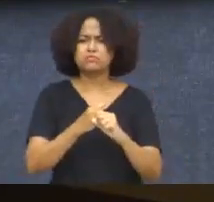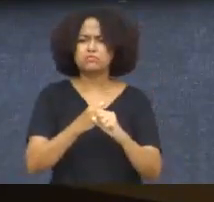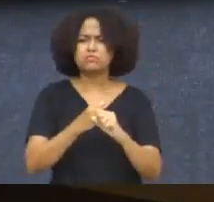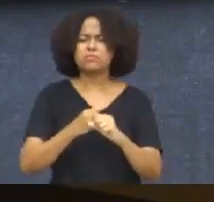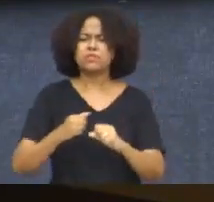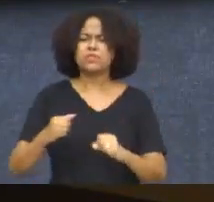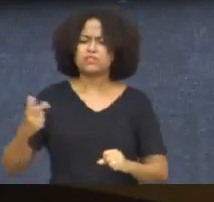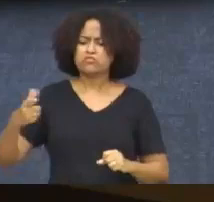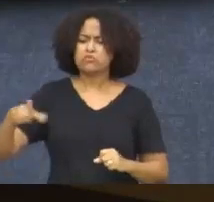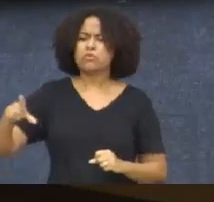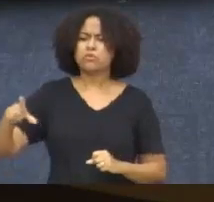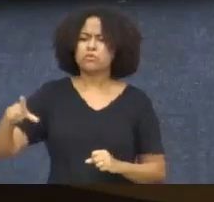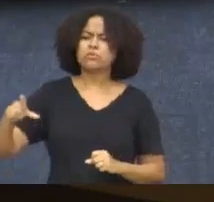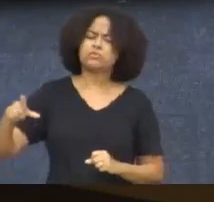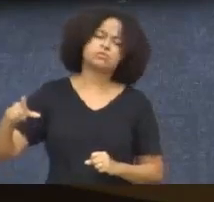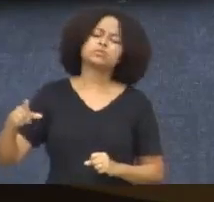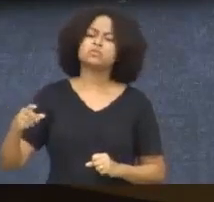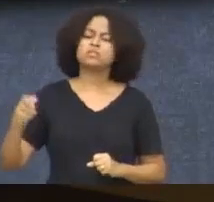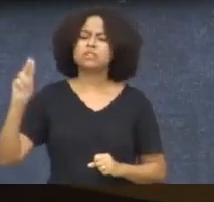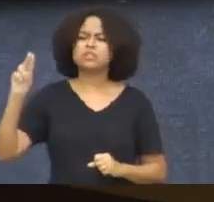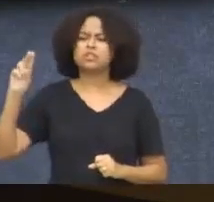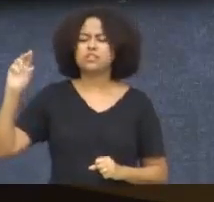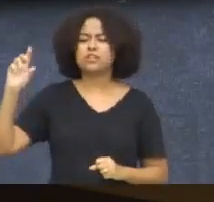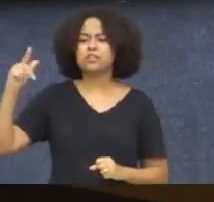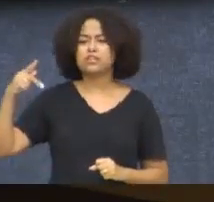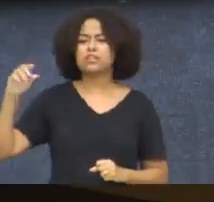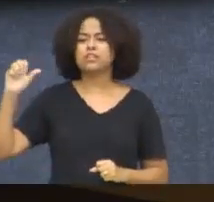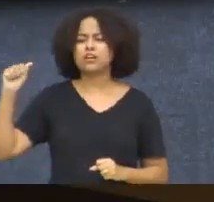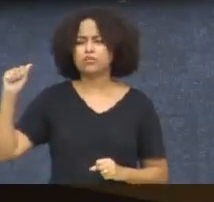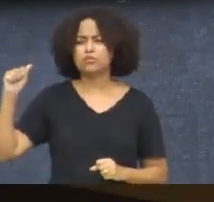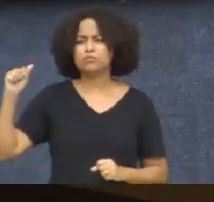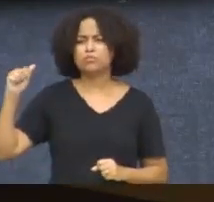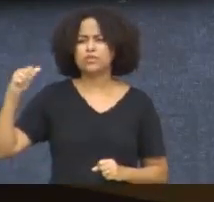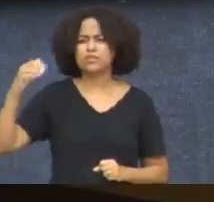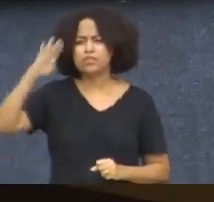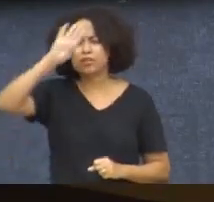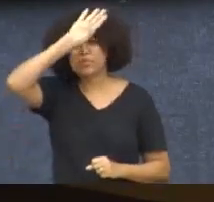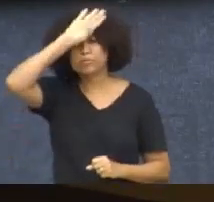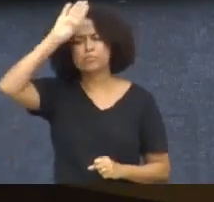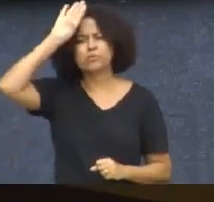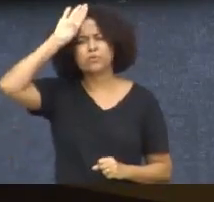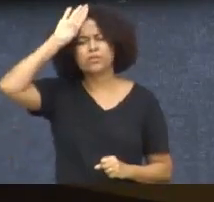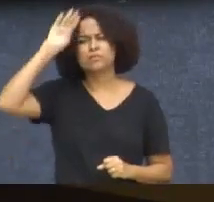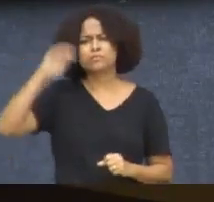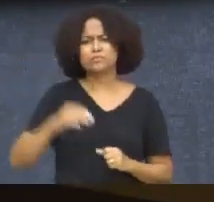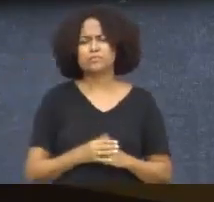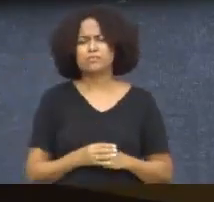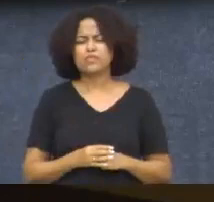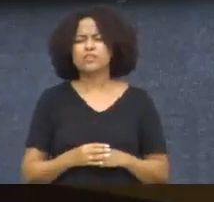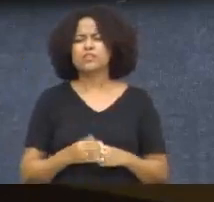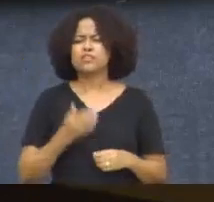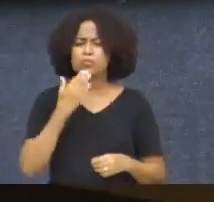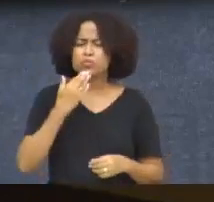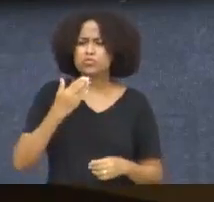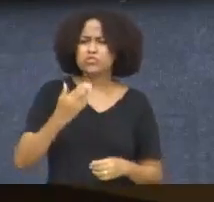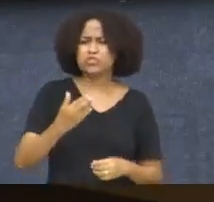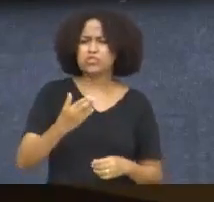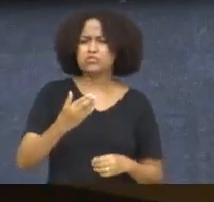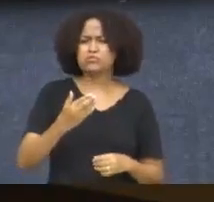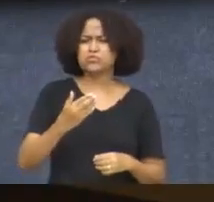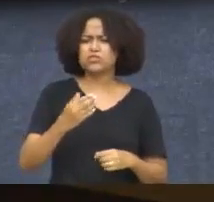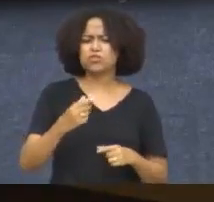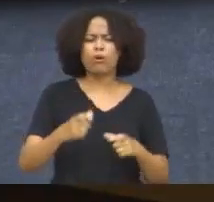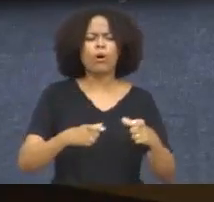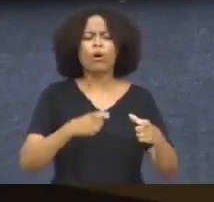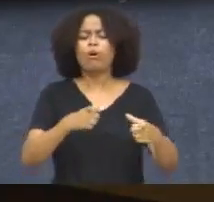UPA da Pampulha, na qual nós já aprovamos na Comissão de Saúde um pedido de reformação, na onde que vai ser a construção